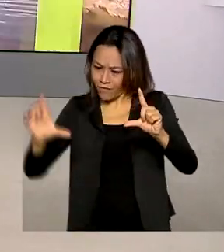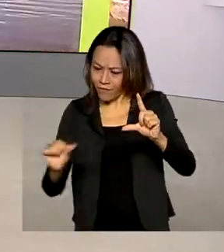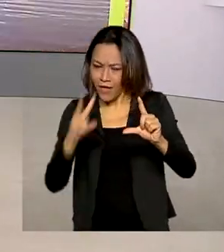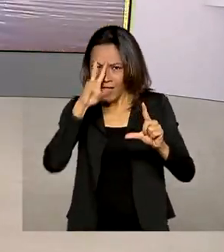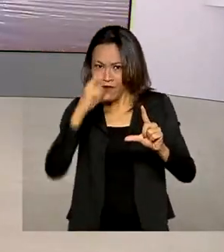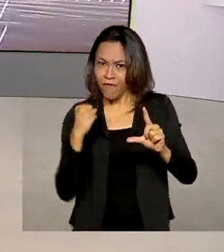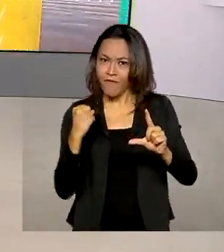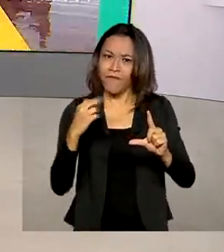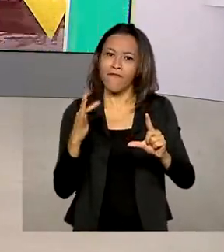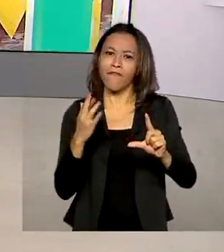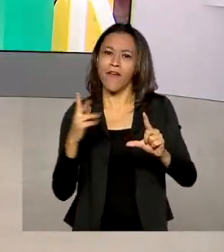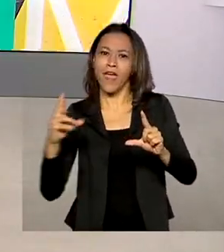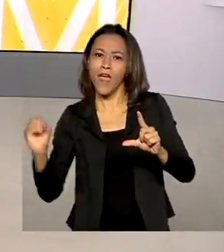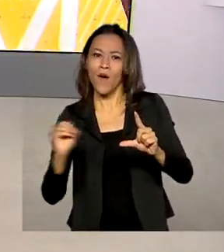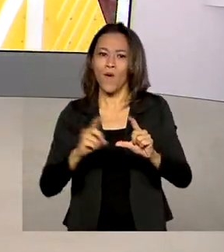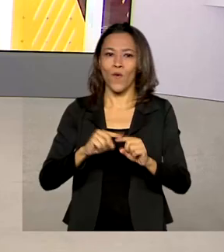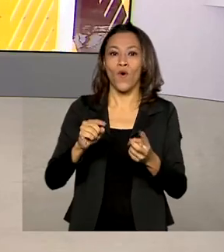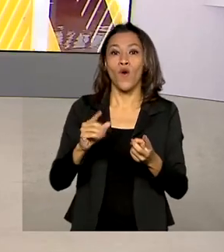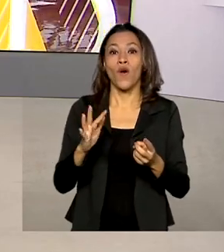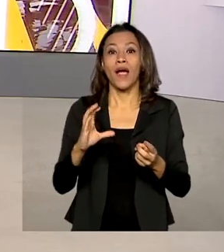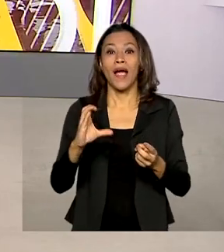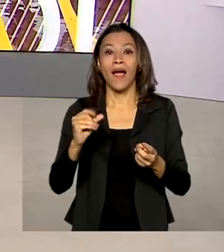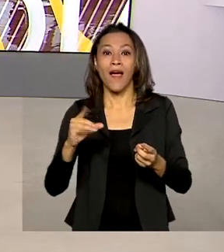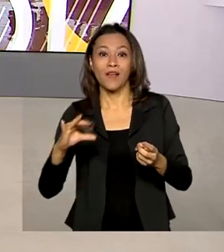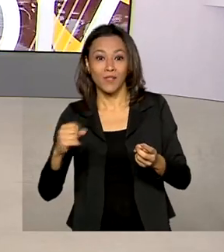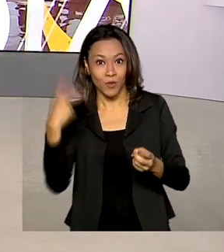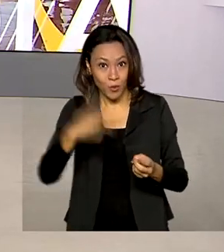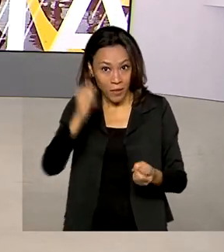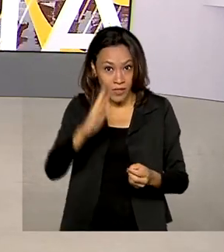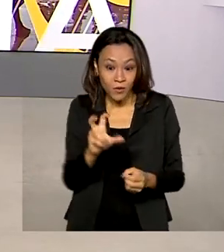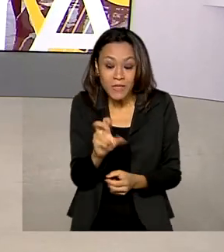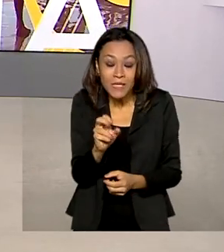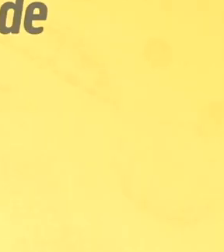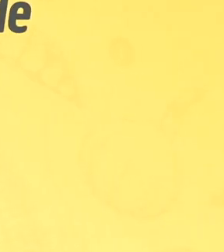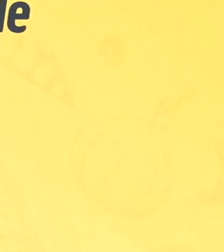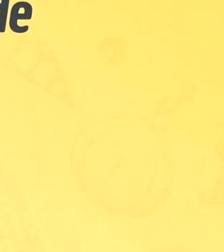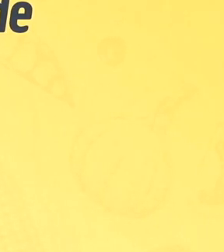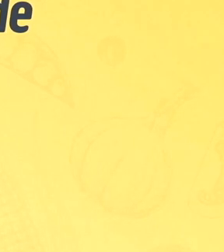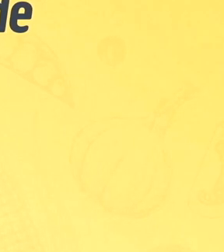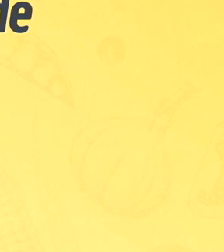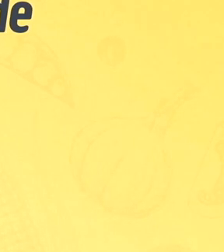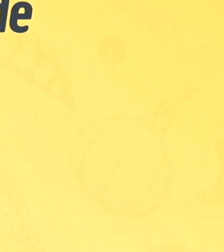ferro, fósforo e cálcio. No país, são 50 espécies.